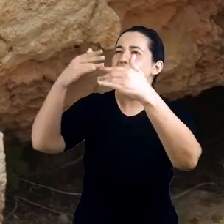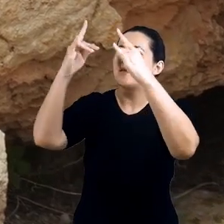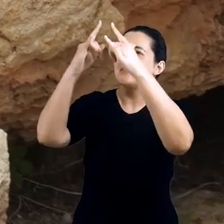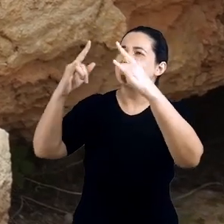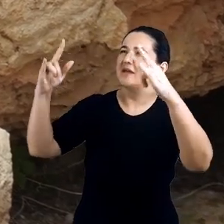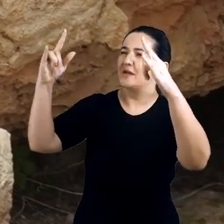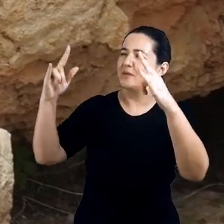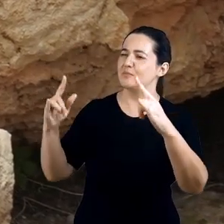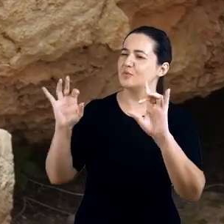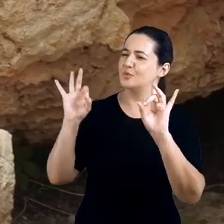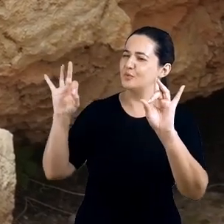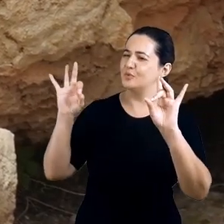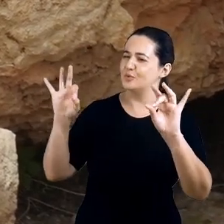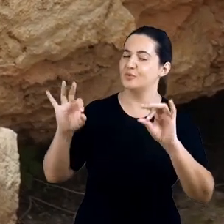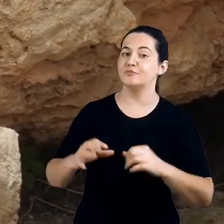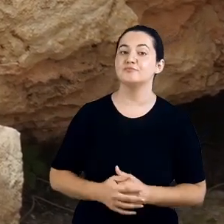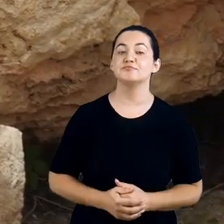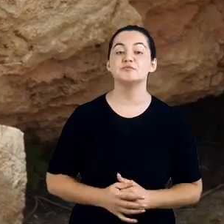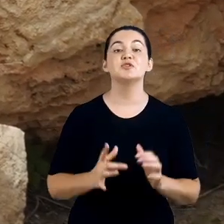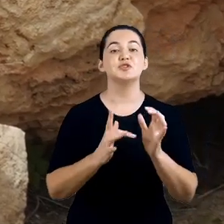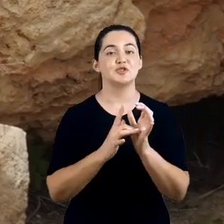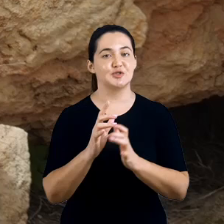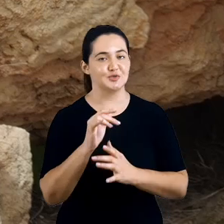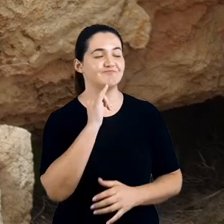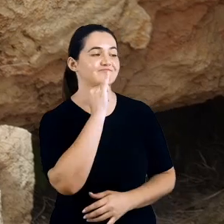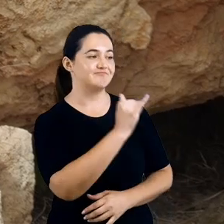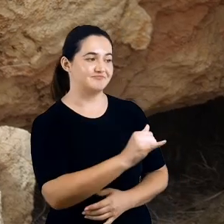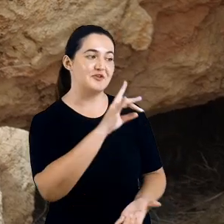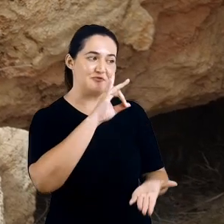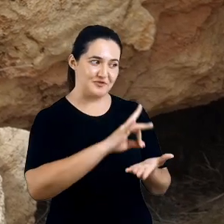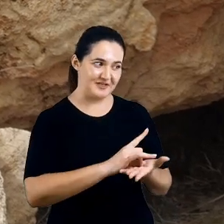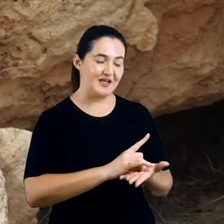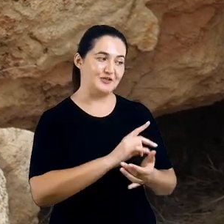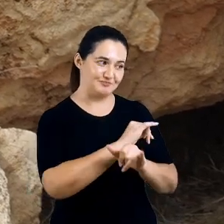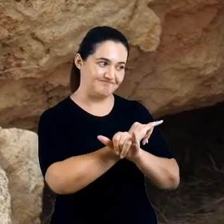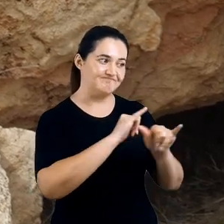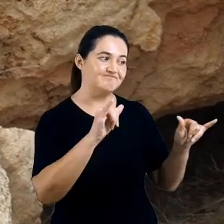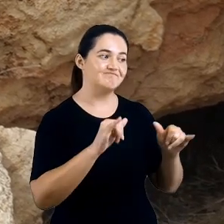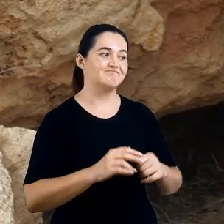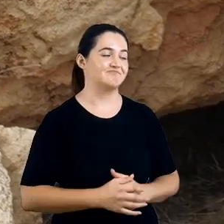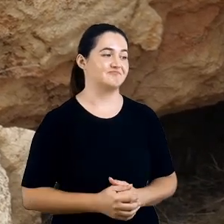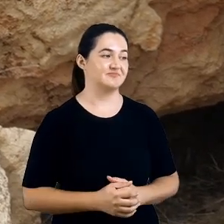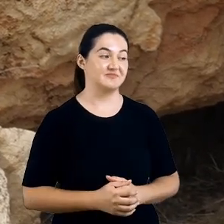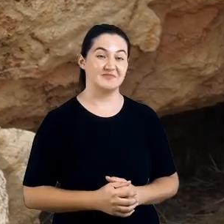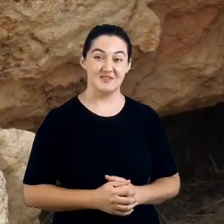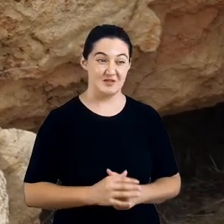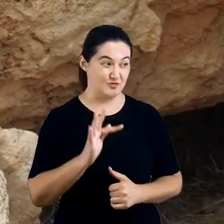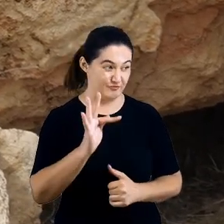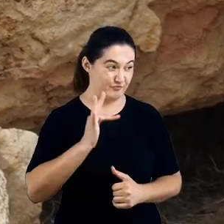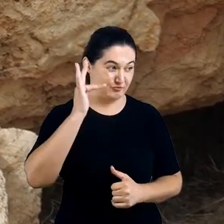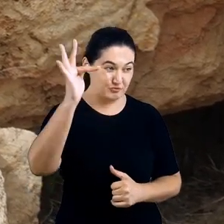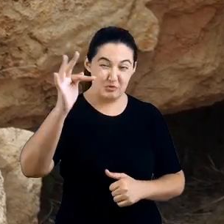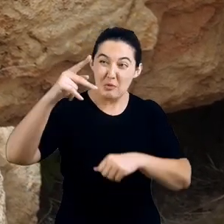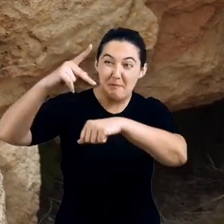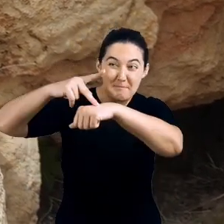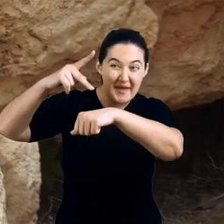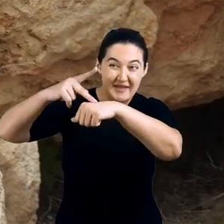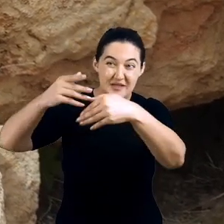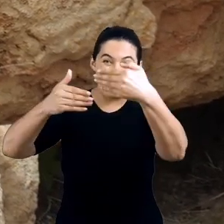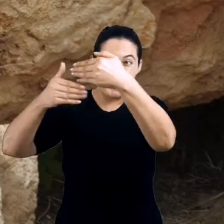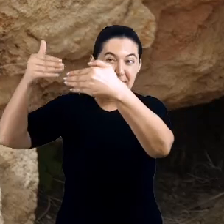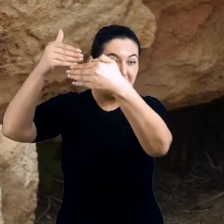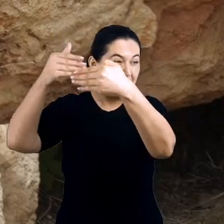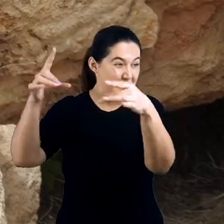templo! E Jesus lhes disse: em verdade, verdade, eu afirmo a vocês, nenhuma pedra desse